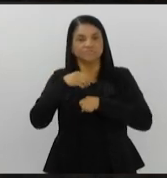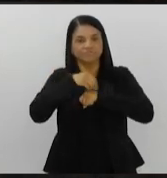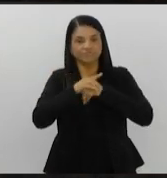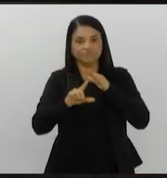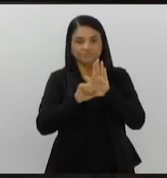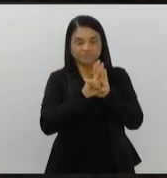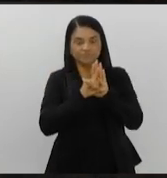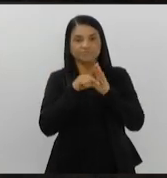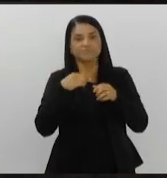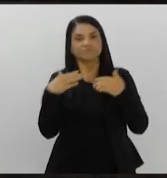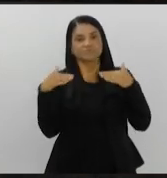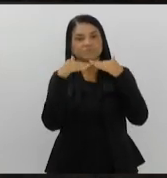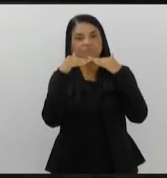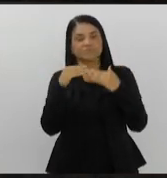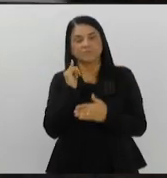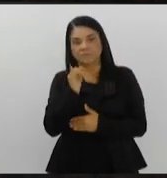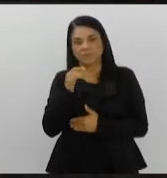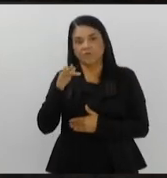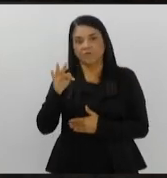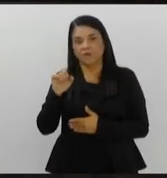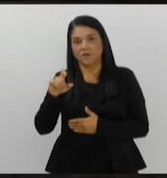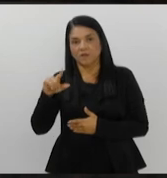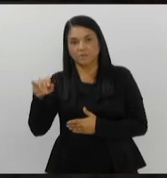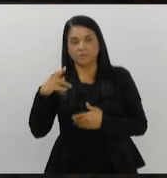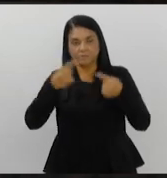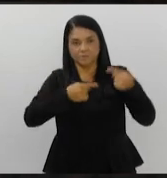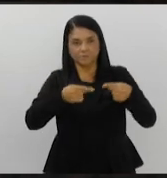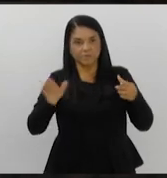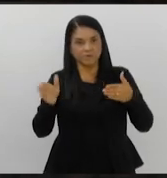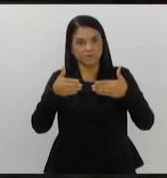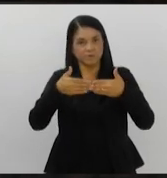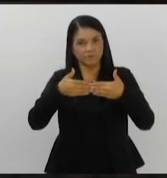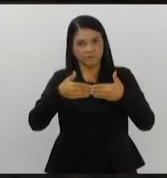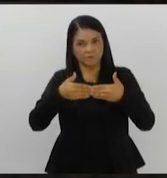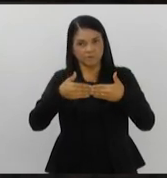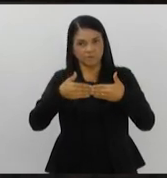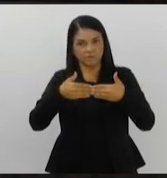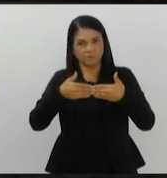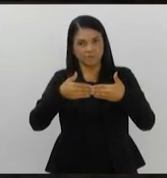Legislativa favorável. Relator, deputado Felipe Soares. Em discussão, não havendo quem queira...